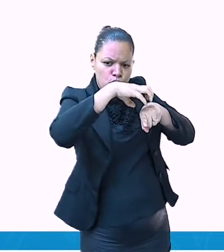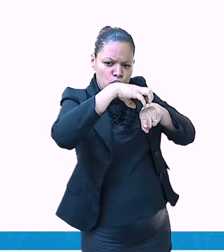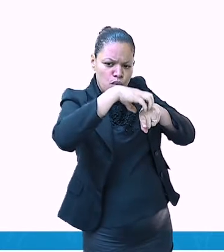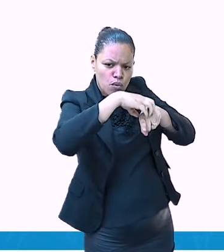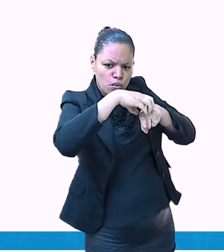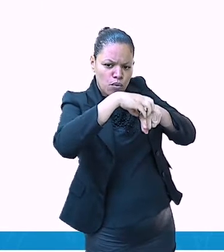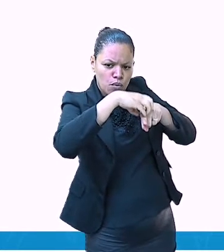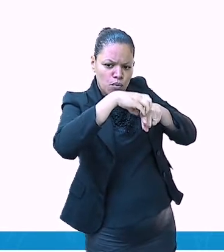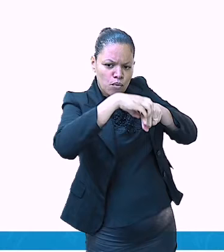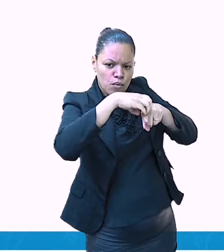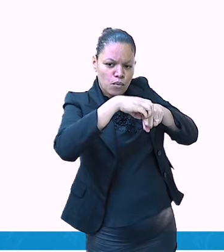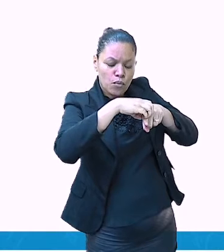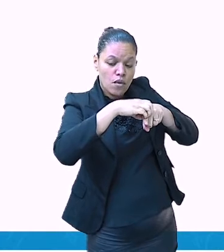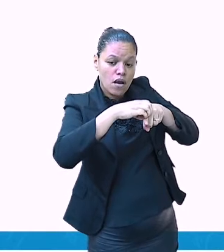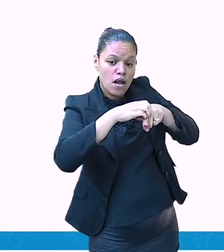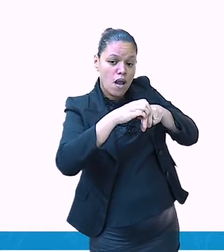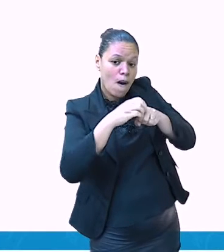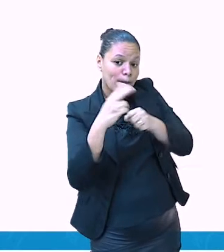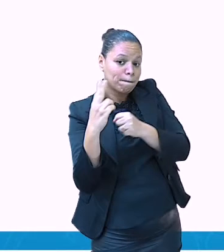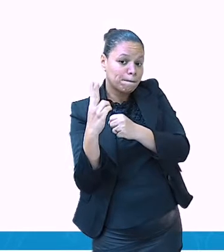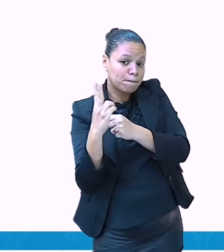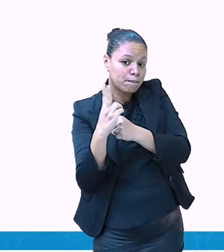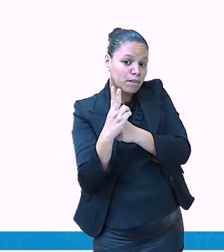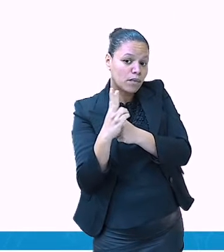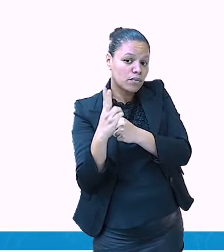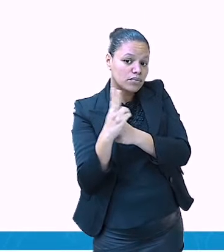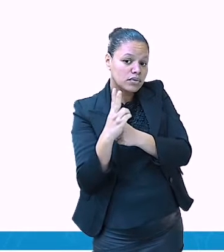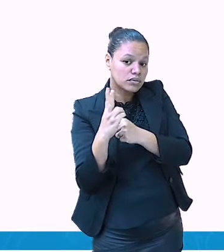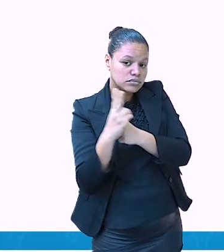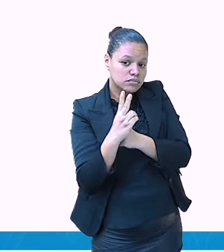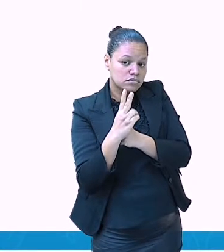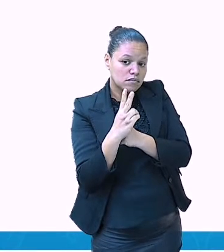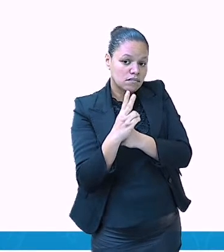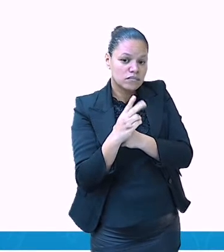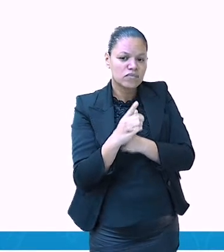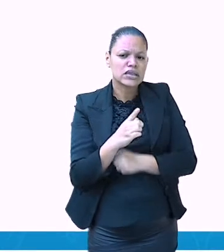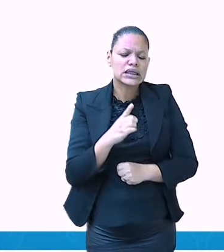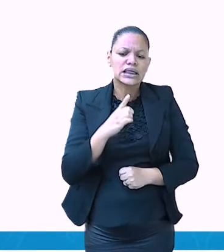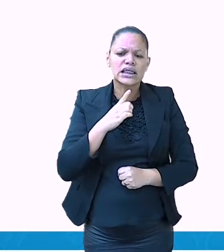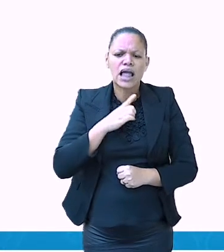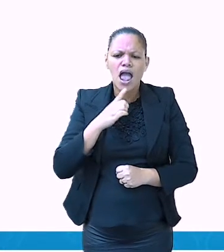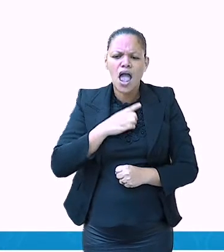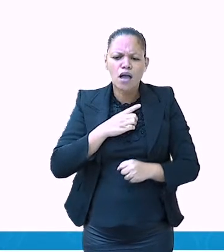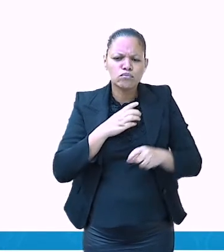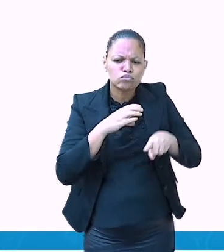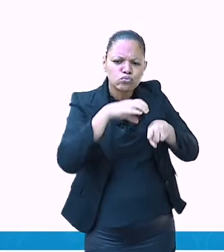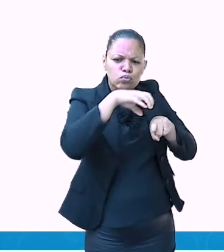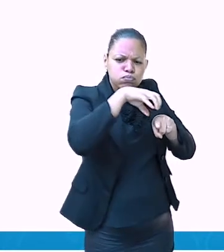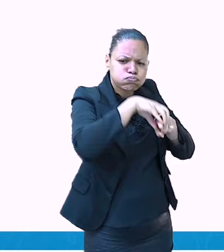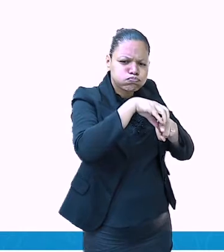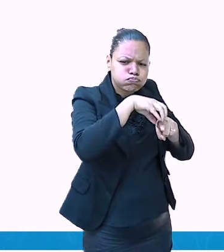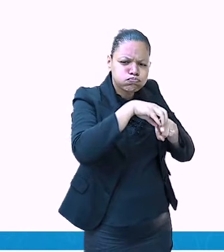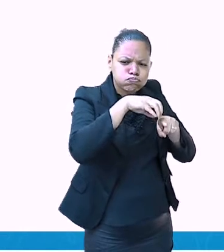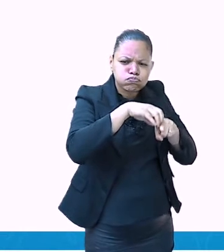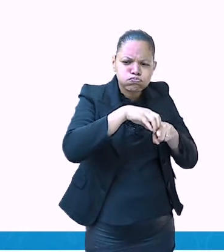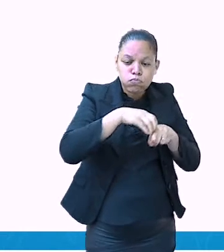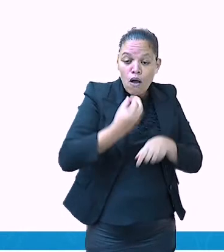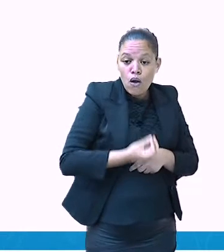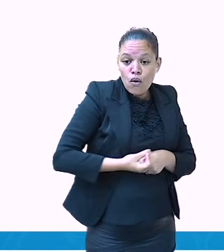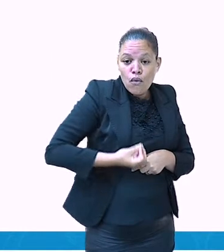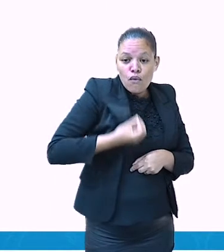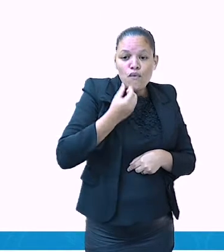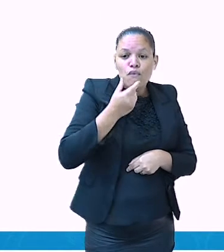proteção mesmo. Então, nós temos a tartaruga marinha, que vive no mar, em água salgada, e nós temos